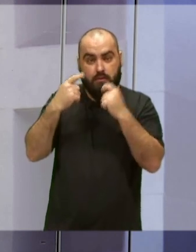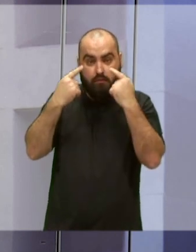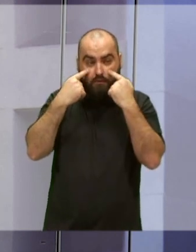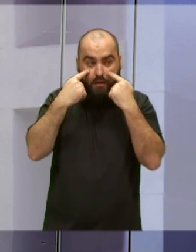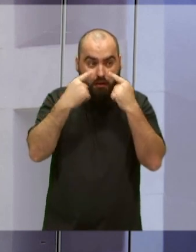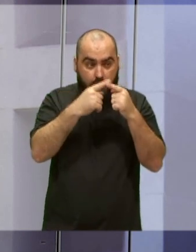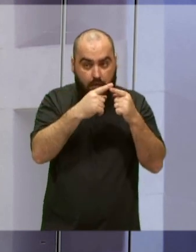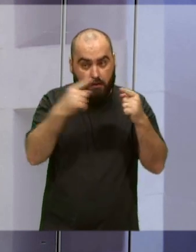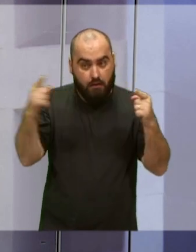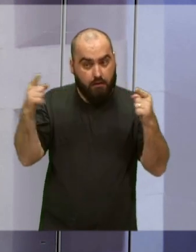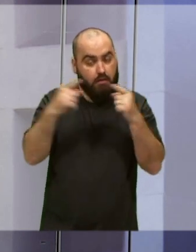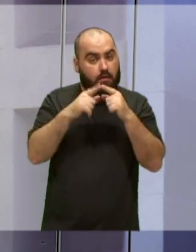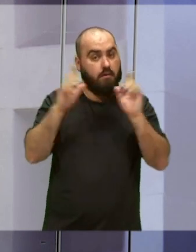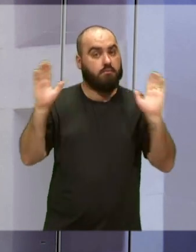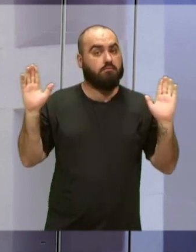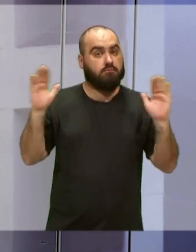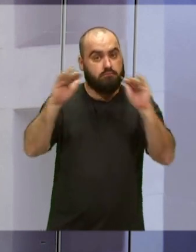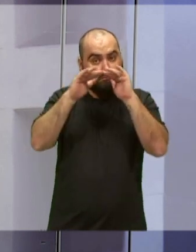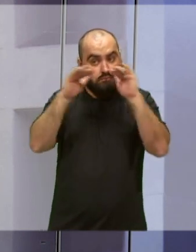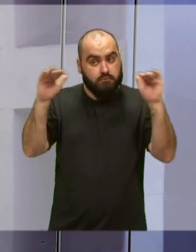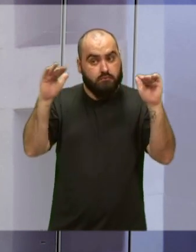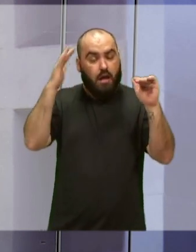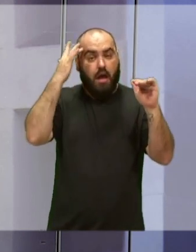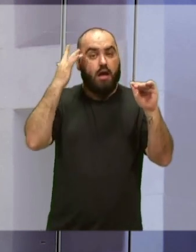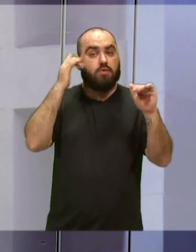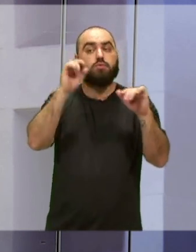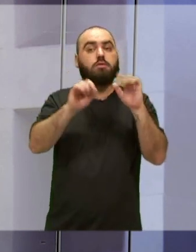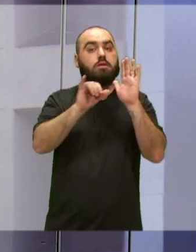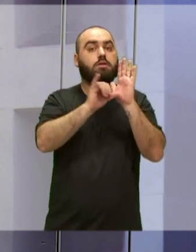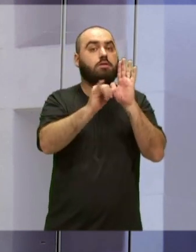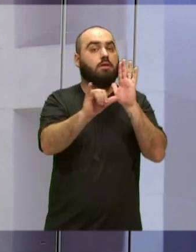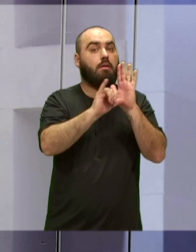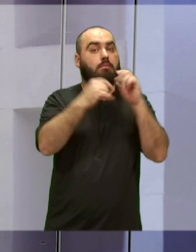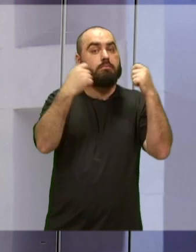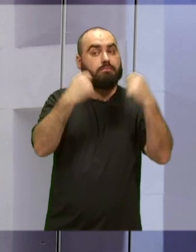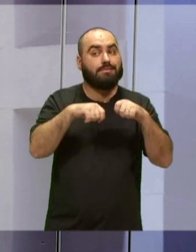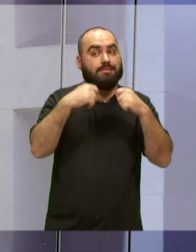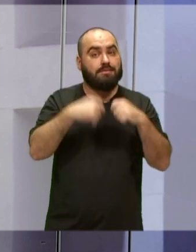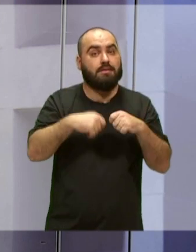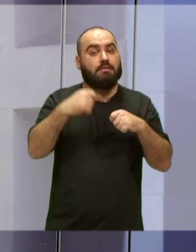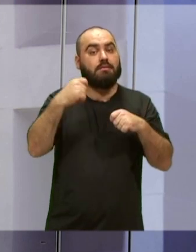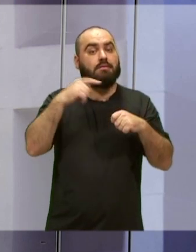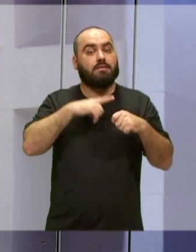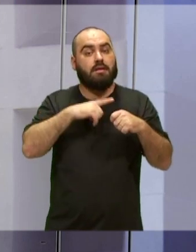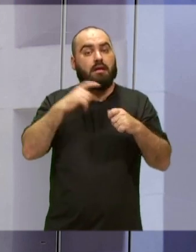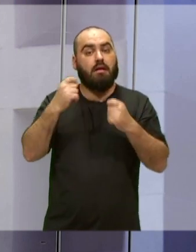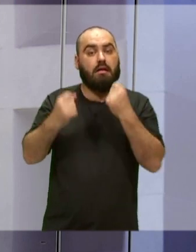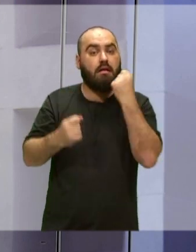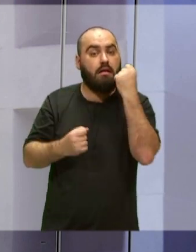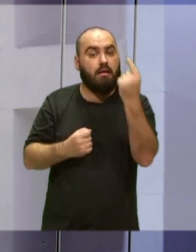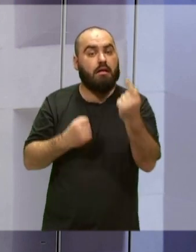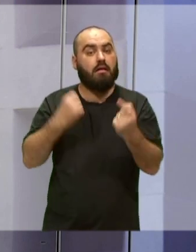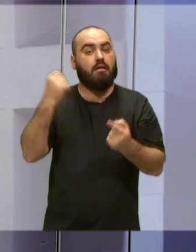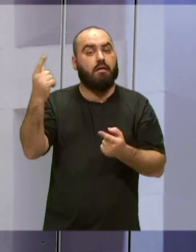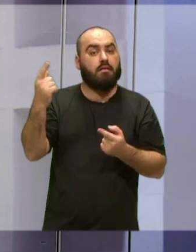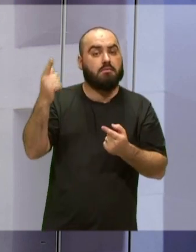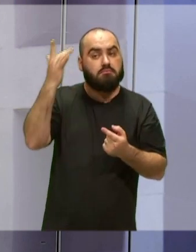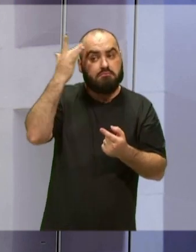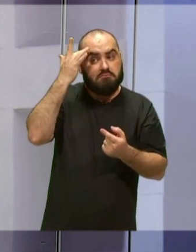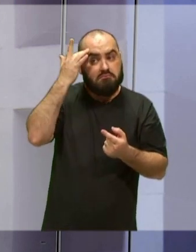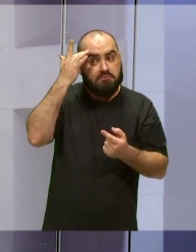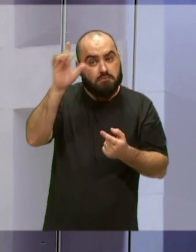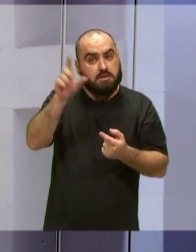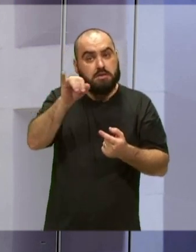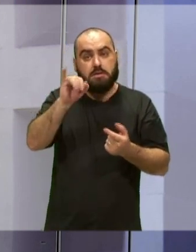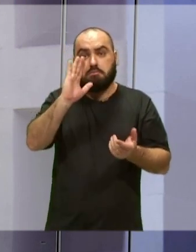então eu até acho que de repente no edital deveria ter visto algumas penas não sei se isso existe alguma legitimidade